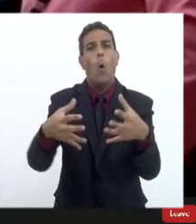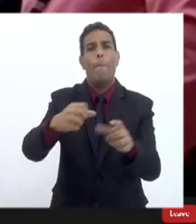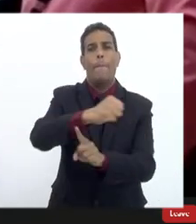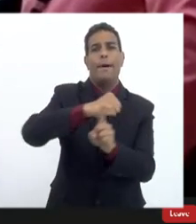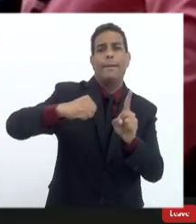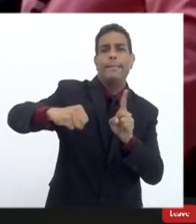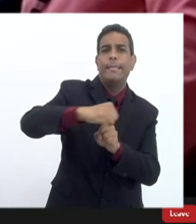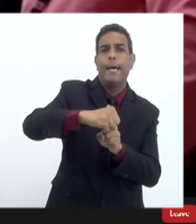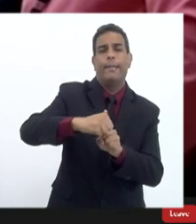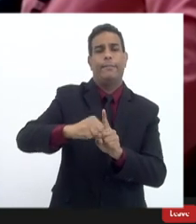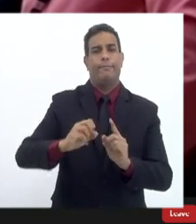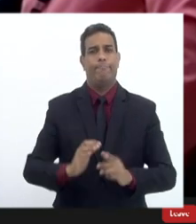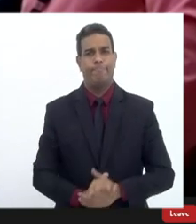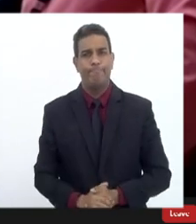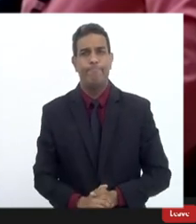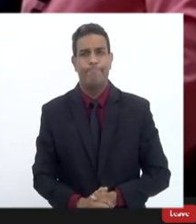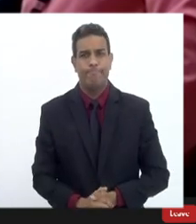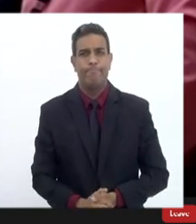ouvindo a Assembleia.